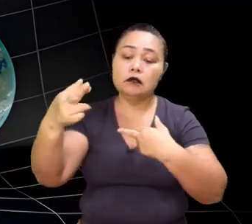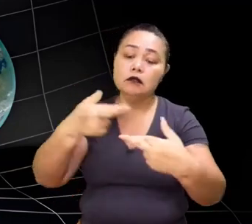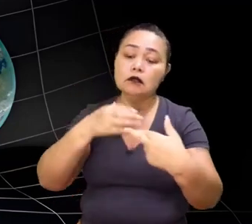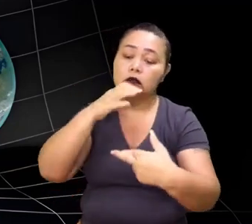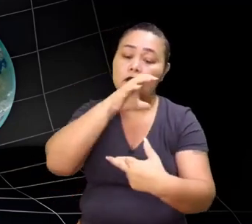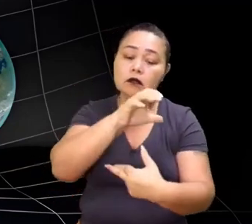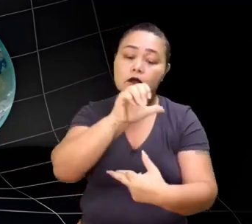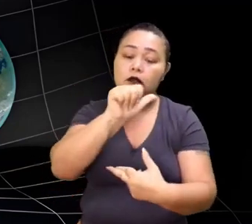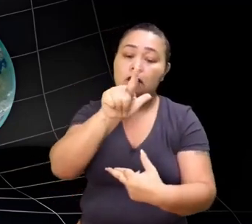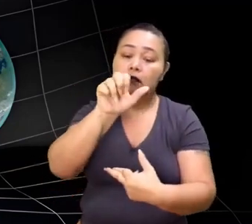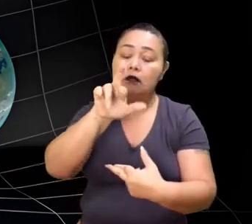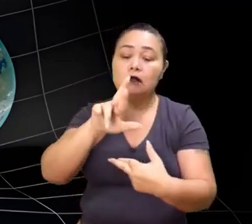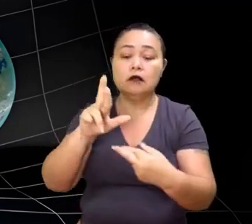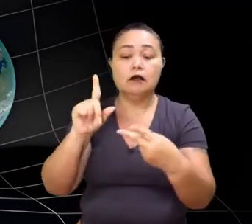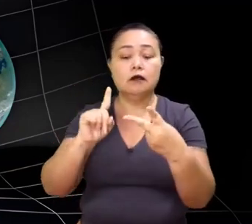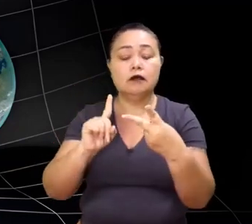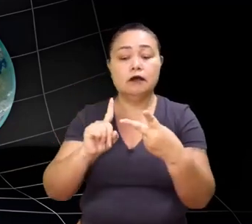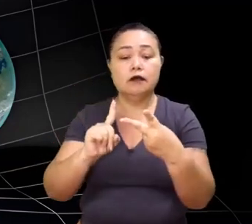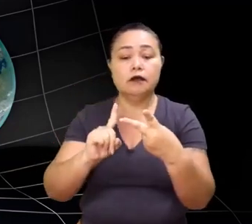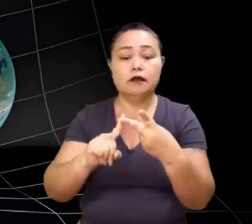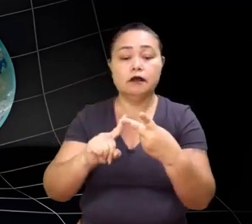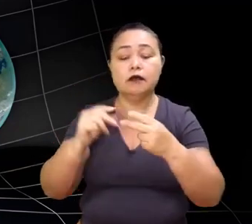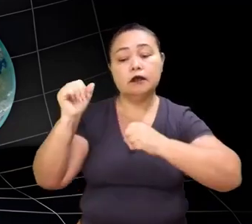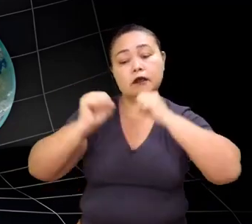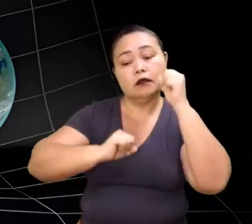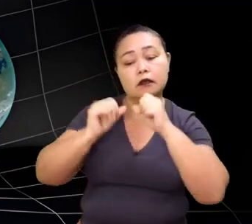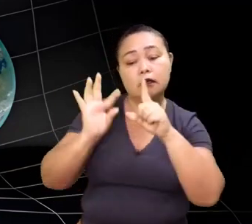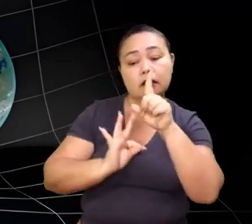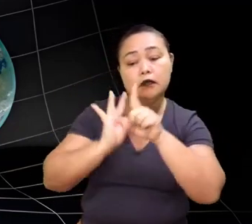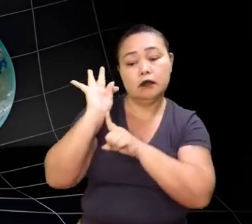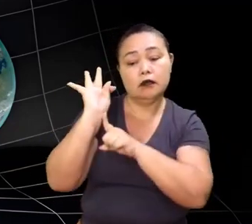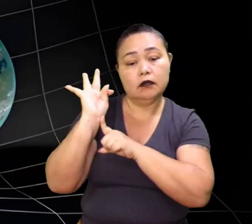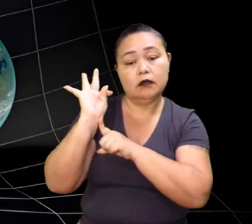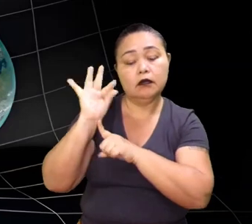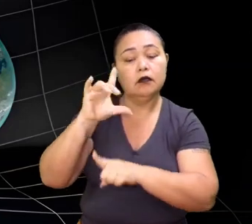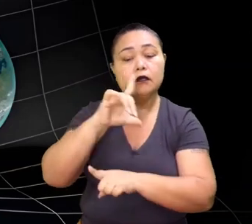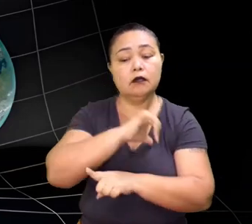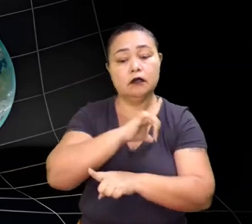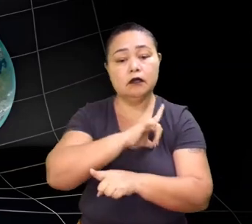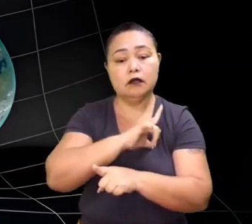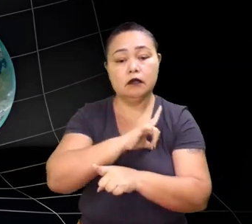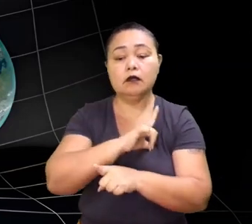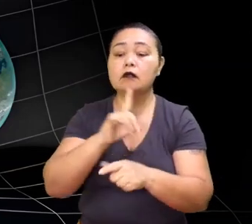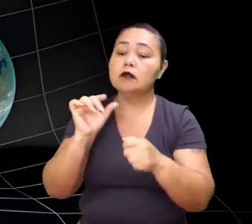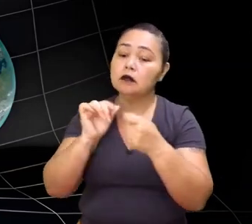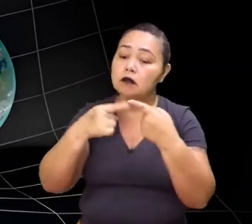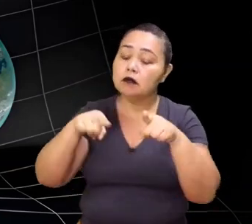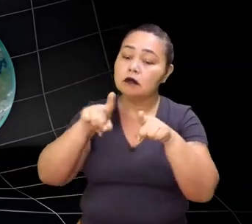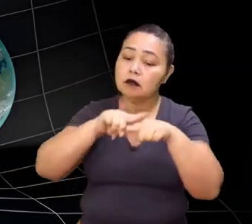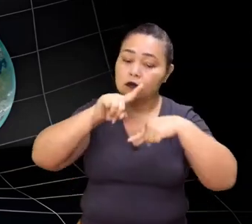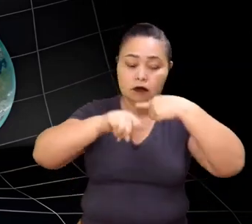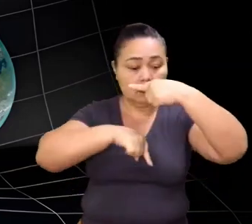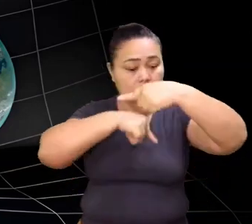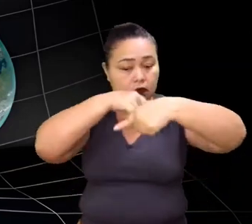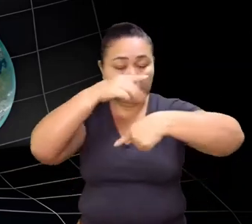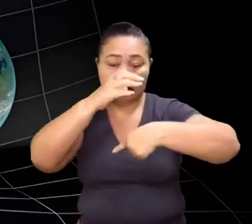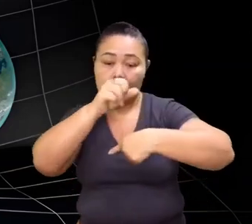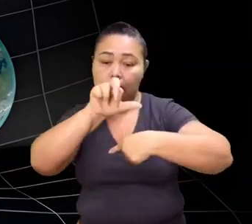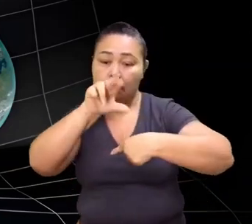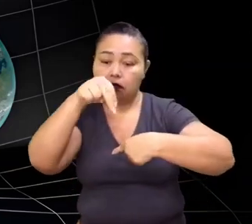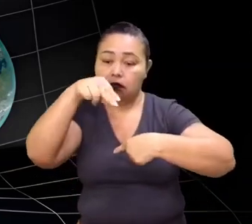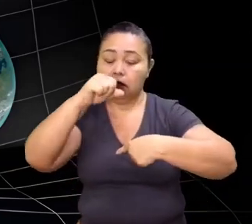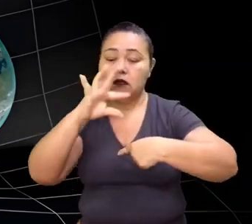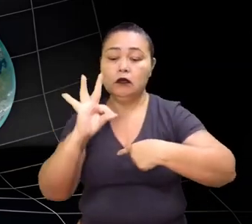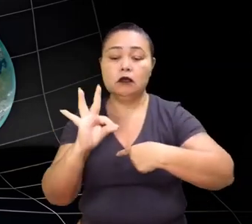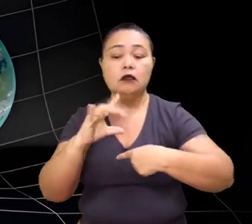do calor com as máquinas térmicas que nós tivemos também nas máquinas térmicas o ciclo de Carnot o ciclo de